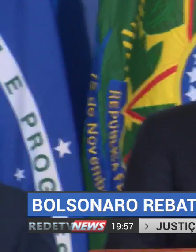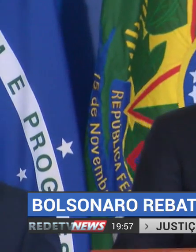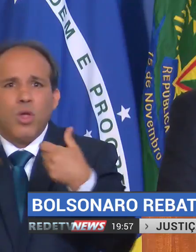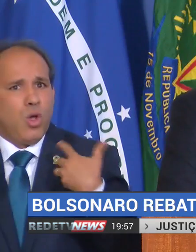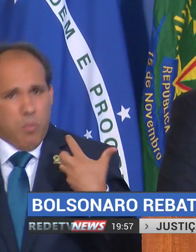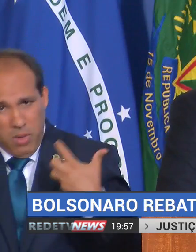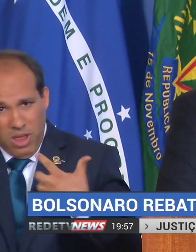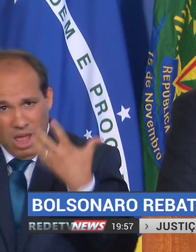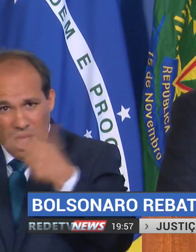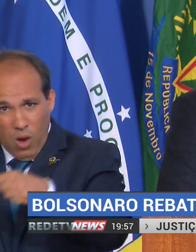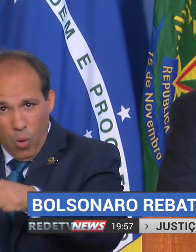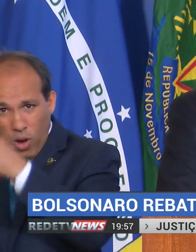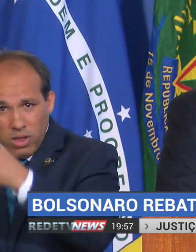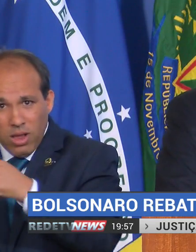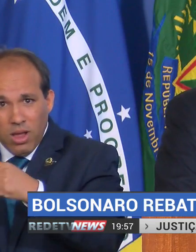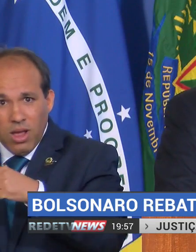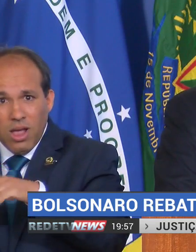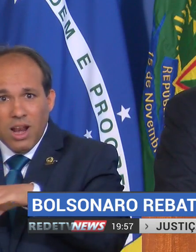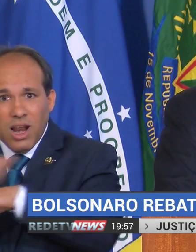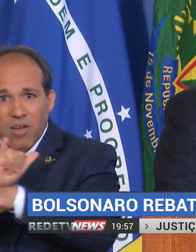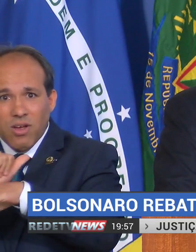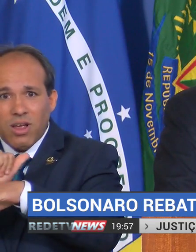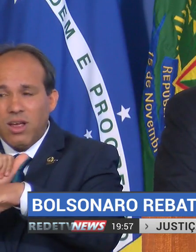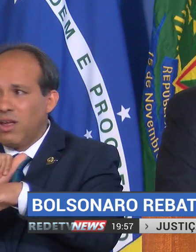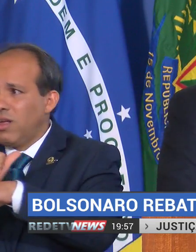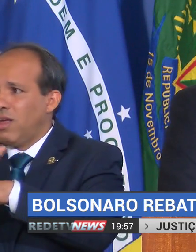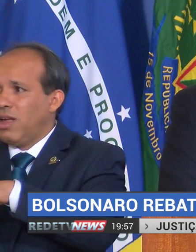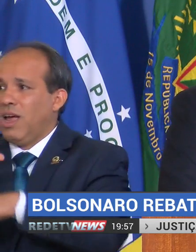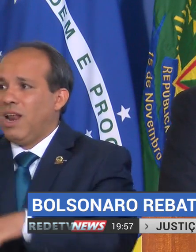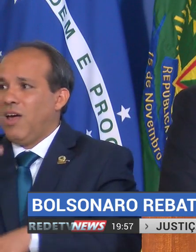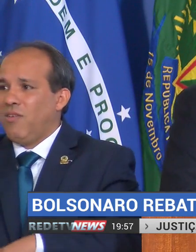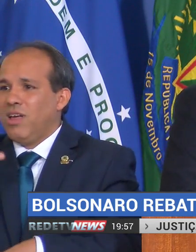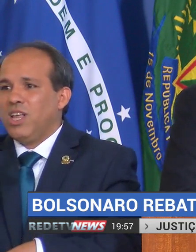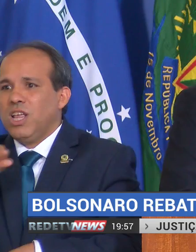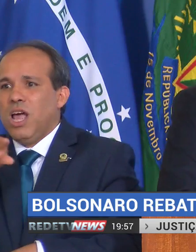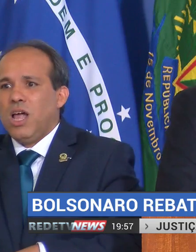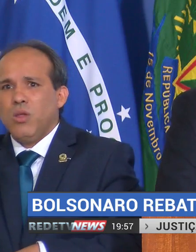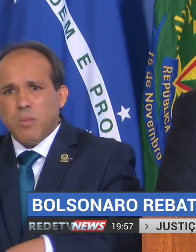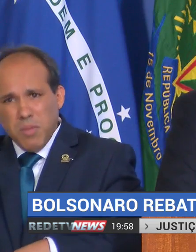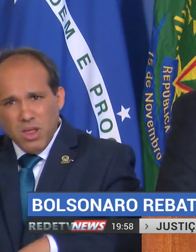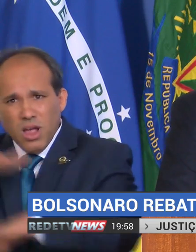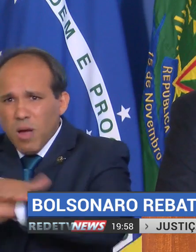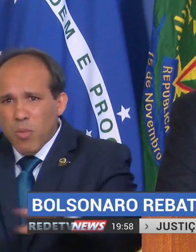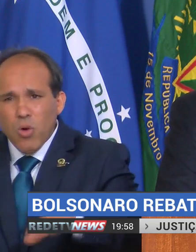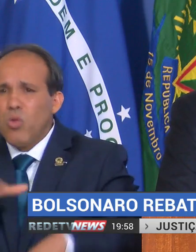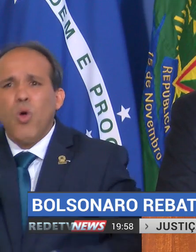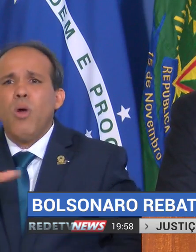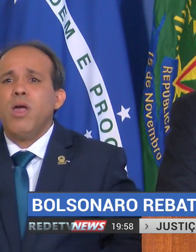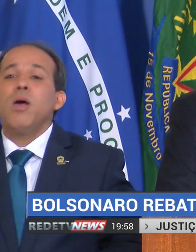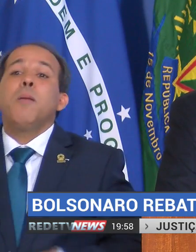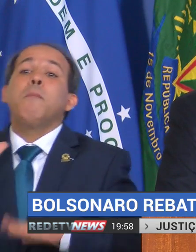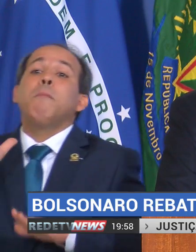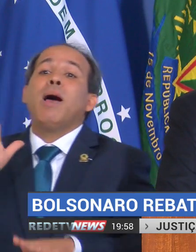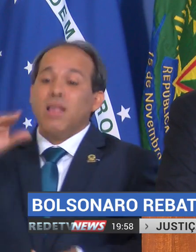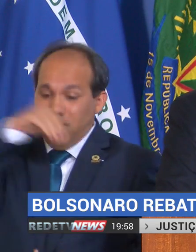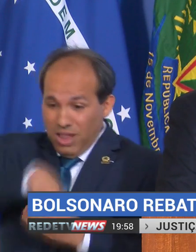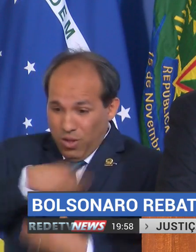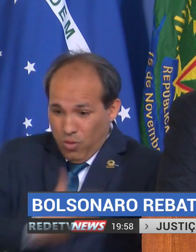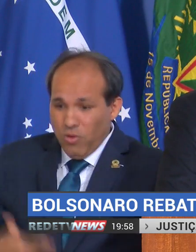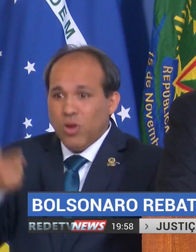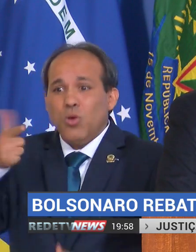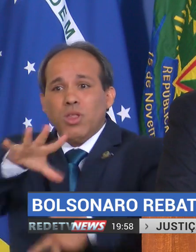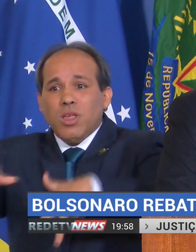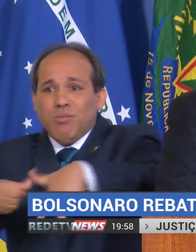a operação lava-jato eu acabei com a lava-jato é porque não tem mais corrupção no governo do presidente criticou ainda